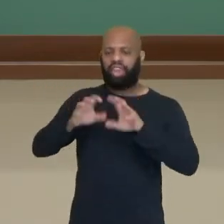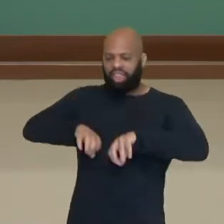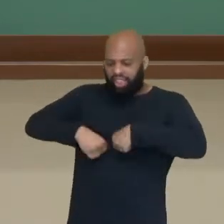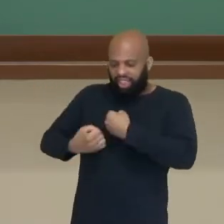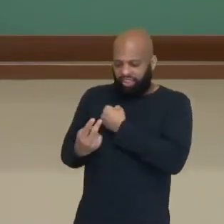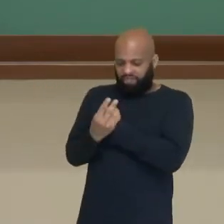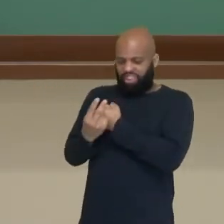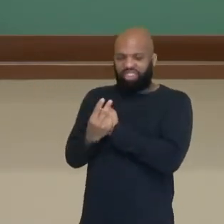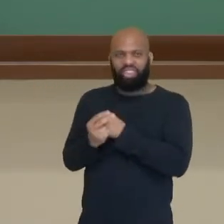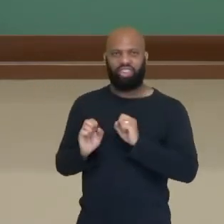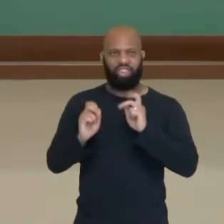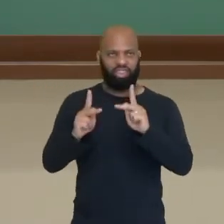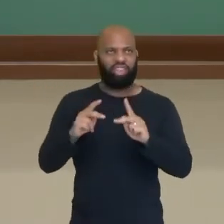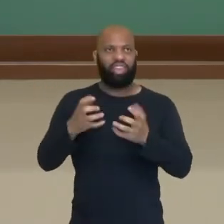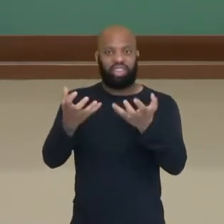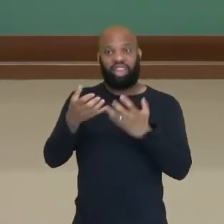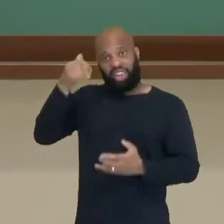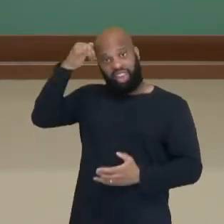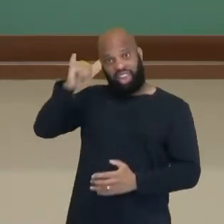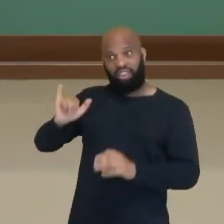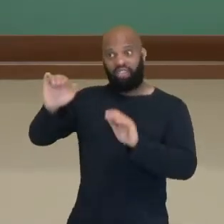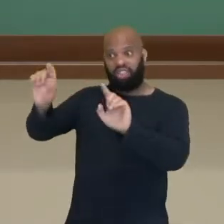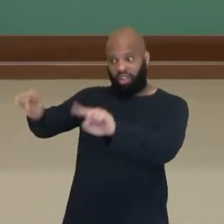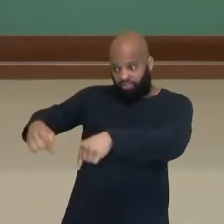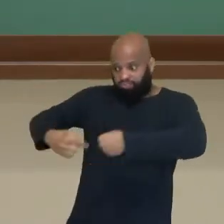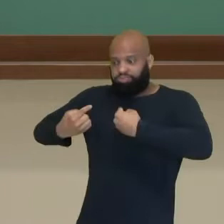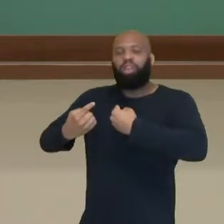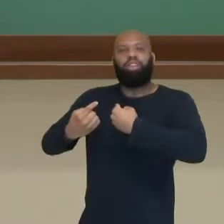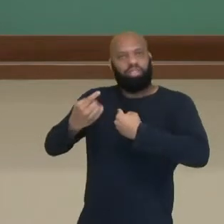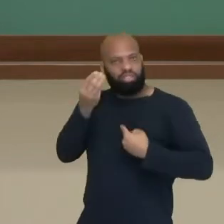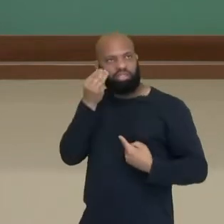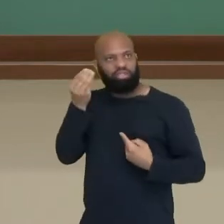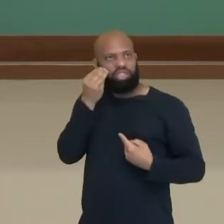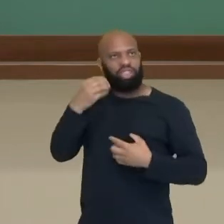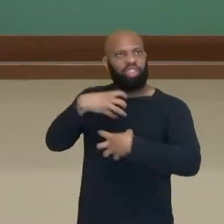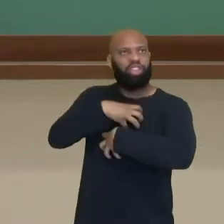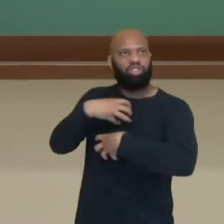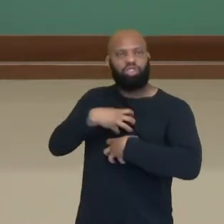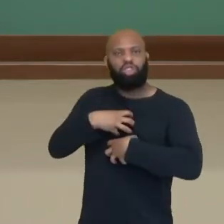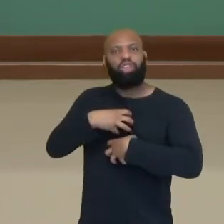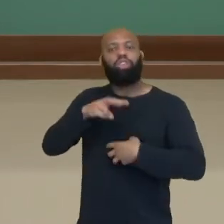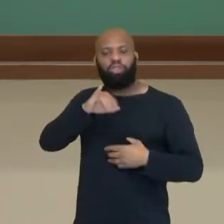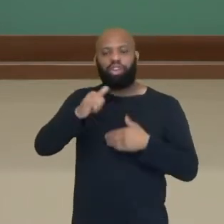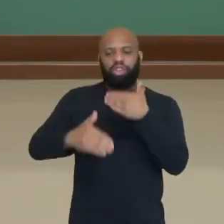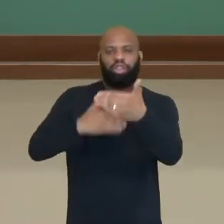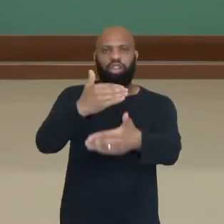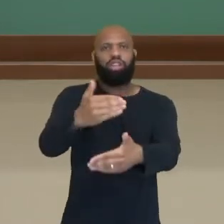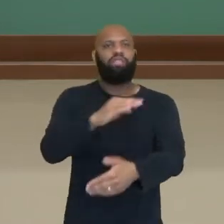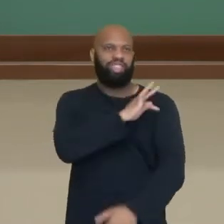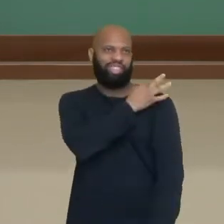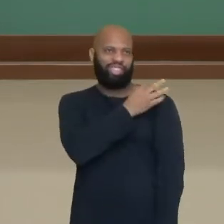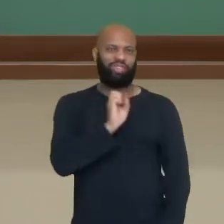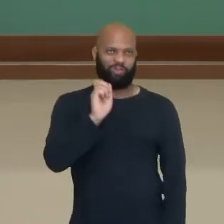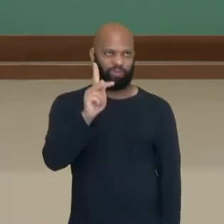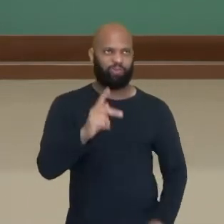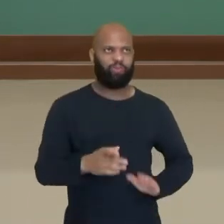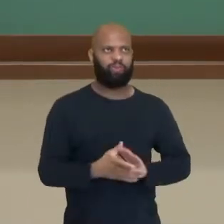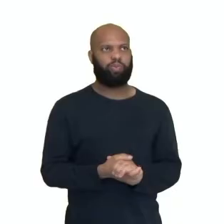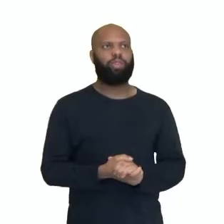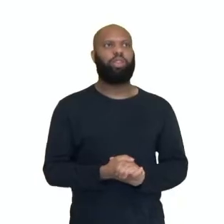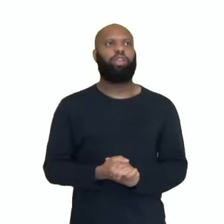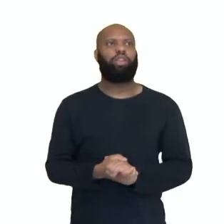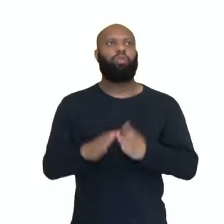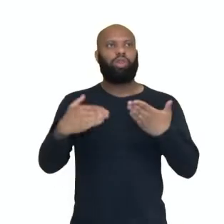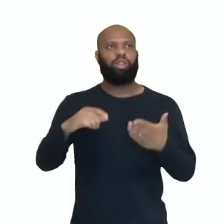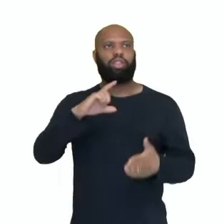de defender, bloquear esse ataque que vem de um adversário e daí sim desenvolver as suas técnicas.